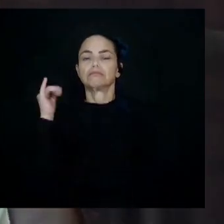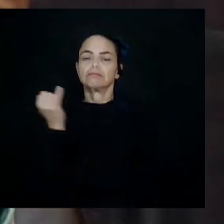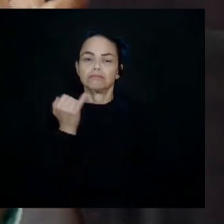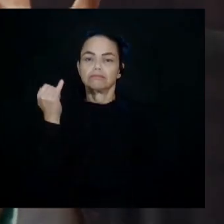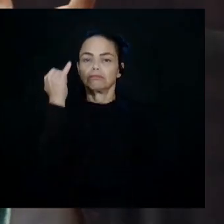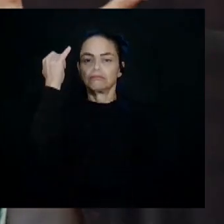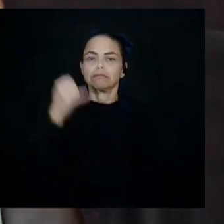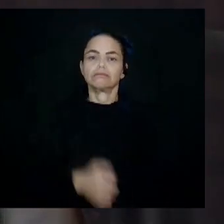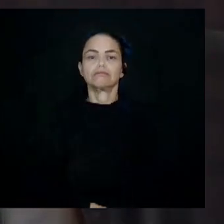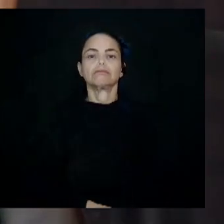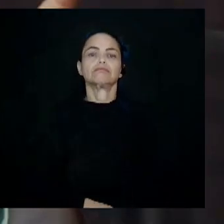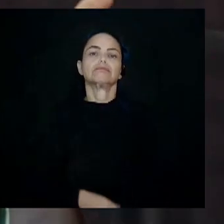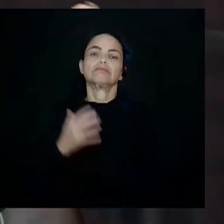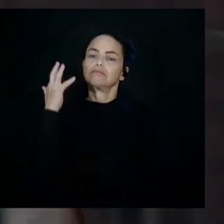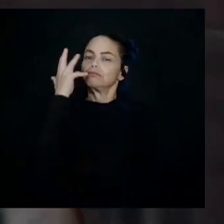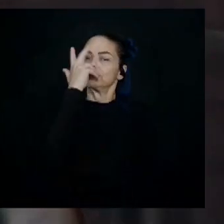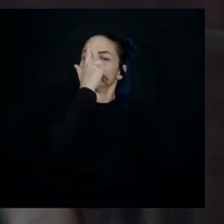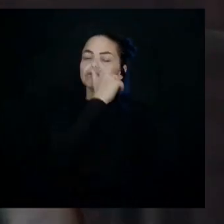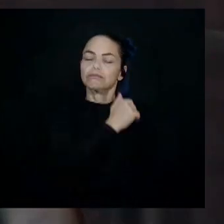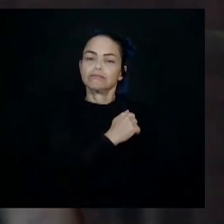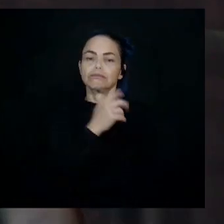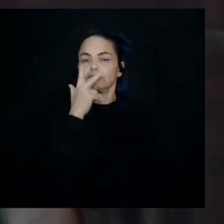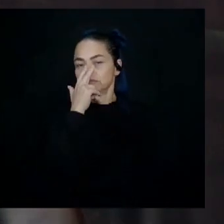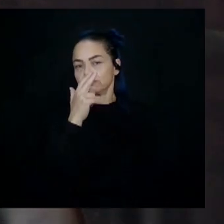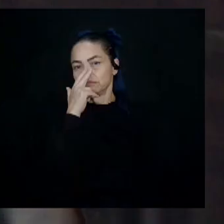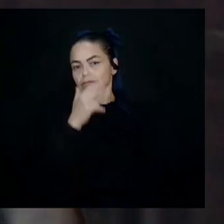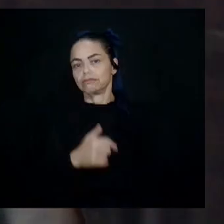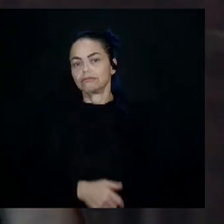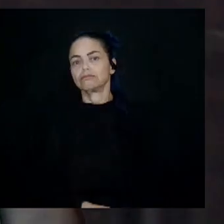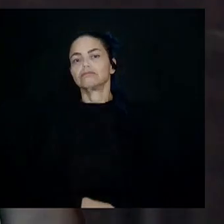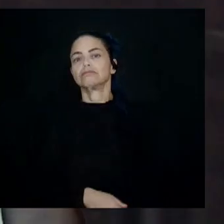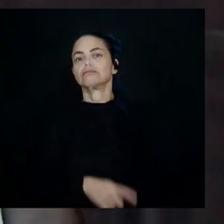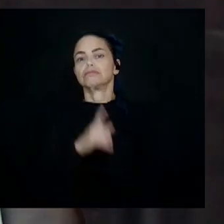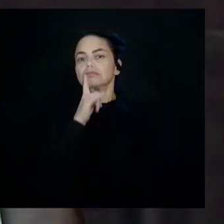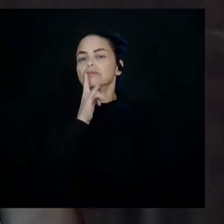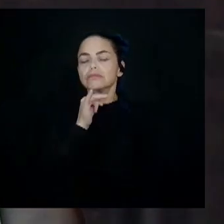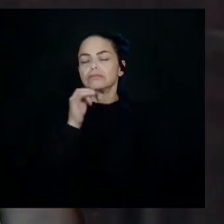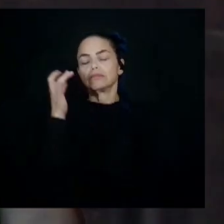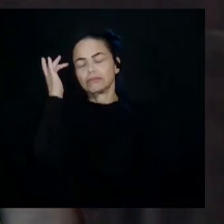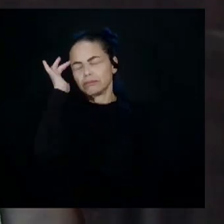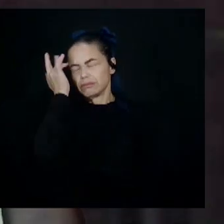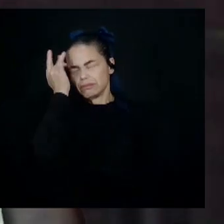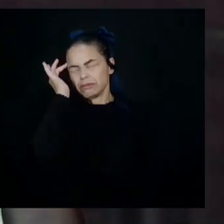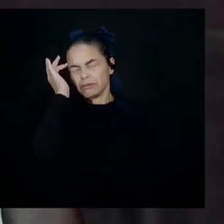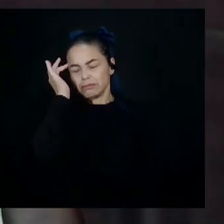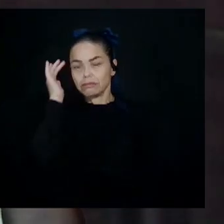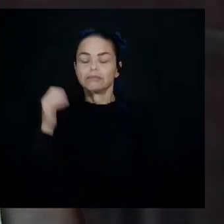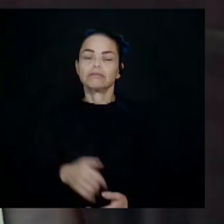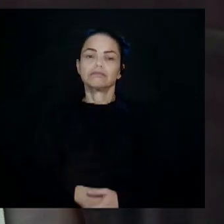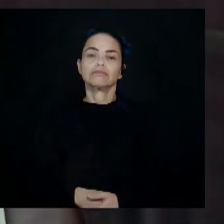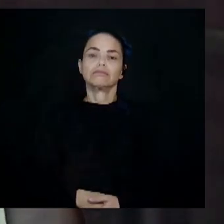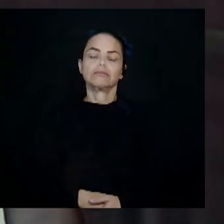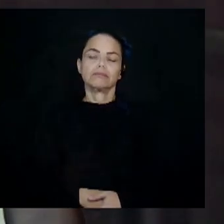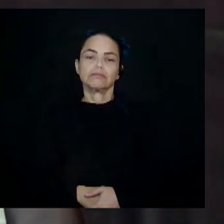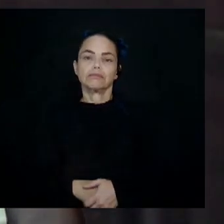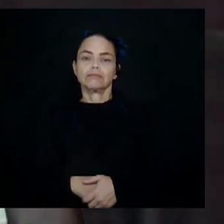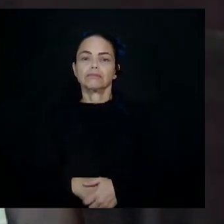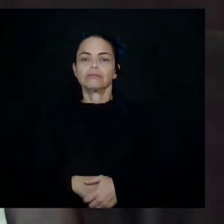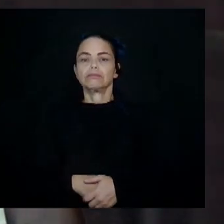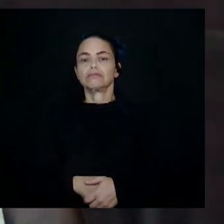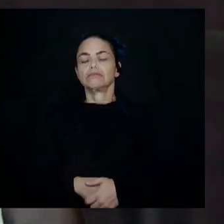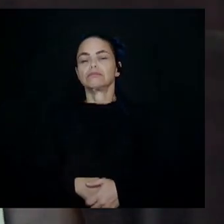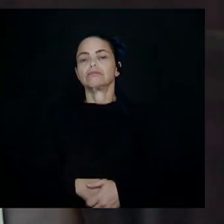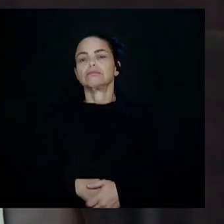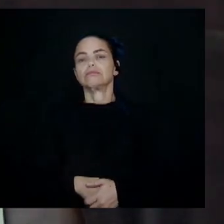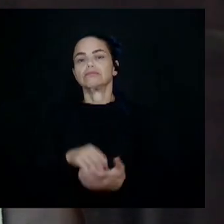mais bonitinho que pareça ser, os pais acham, colocar roupas que imitam a roupa